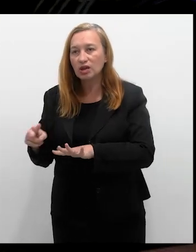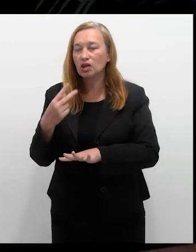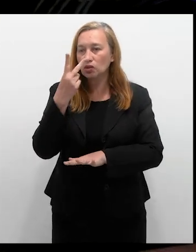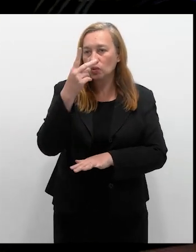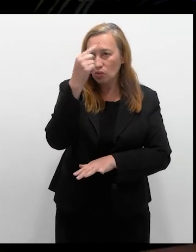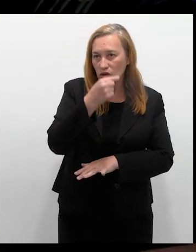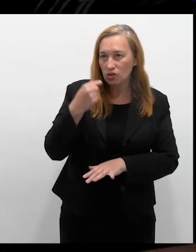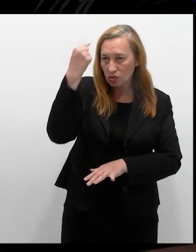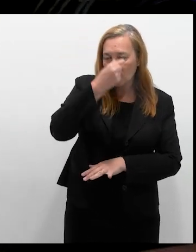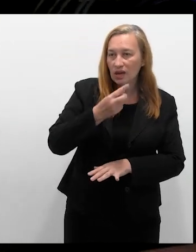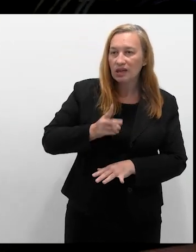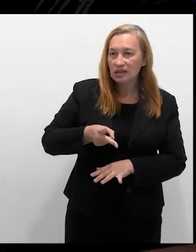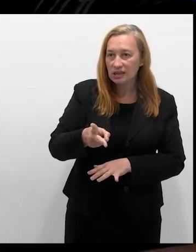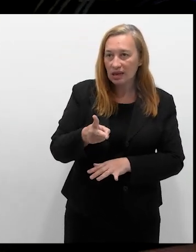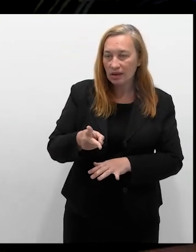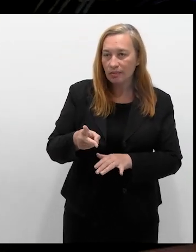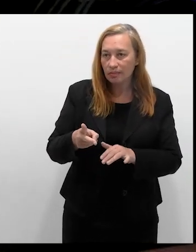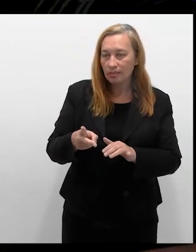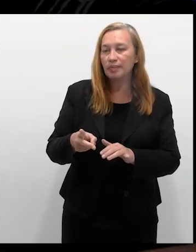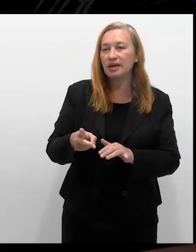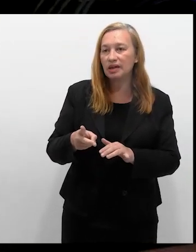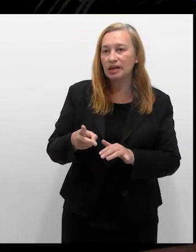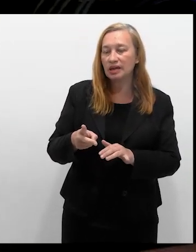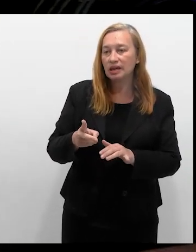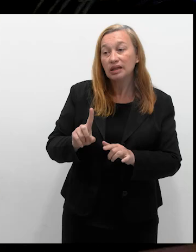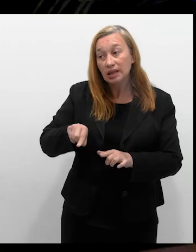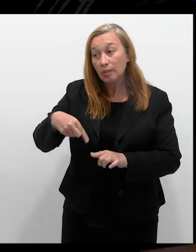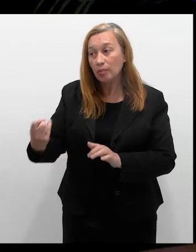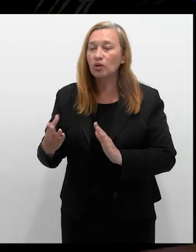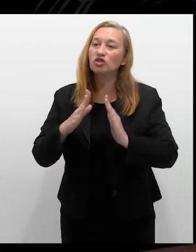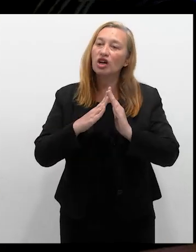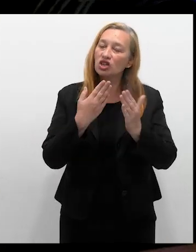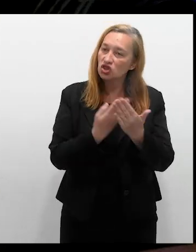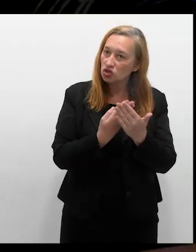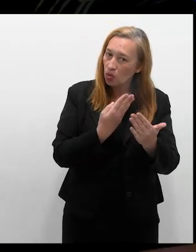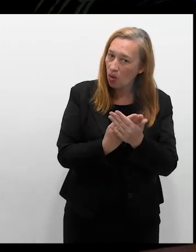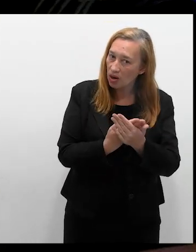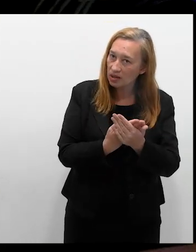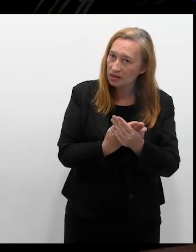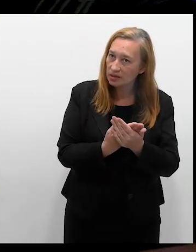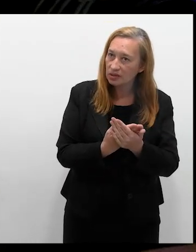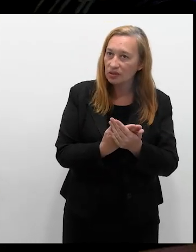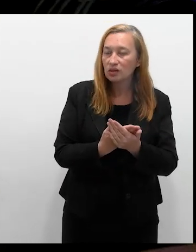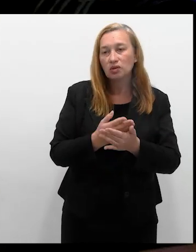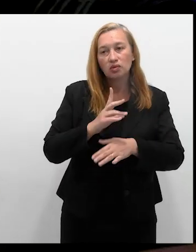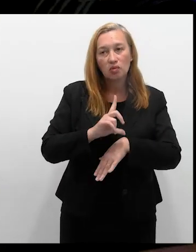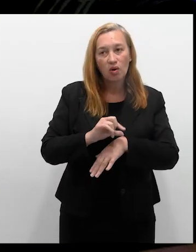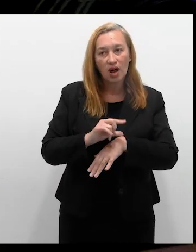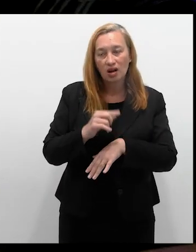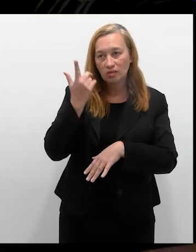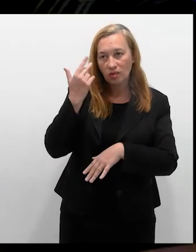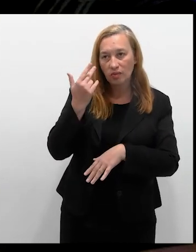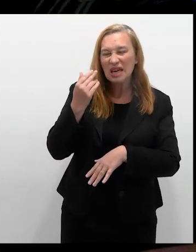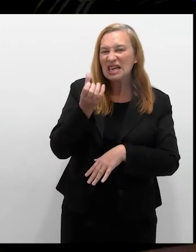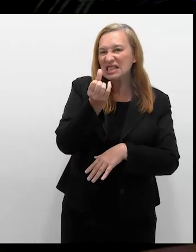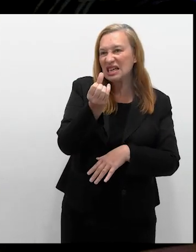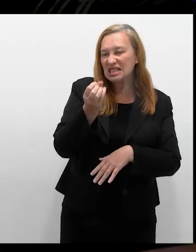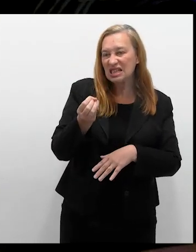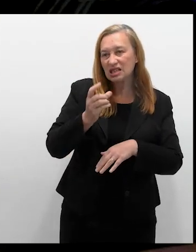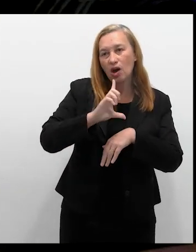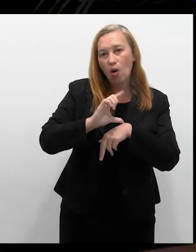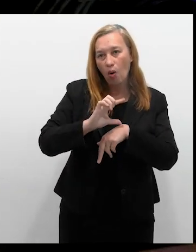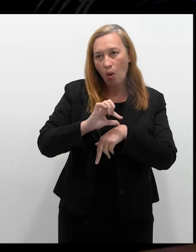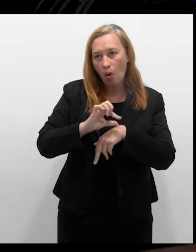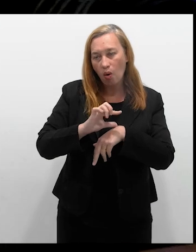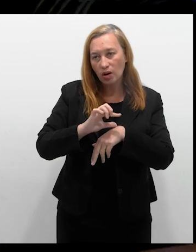aula com 2 horas. No contraturno? Sempre no contraturno escolar, que é o momento que os alunos não estariam na escola normalmente. Então, são em média 60